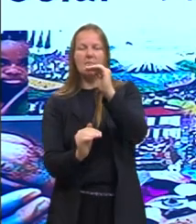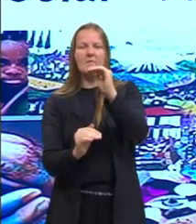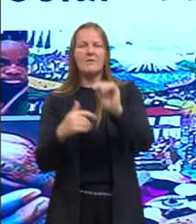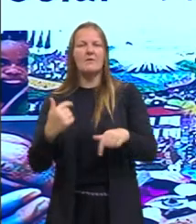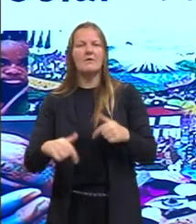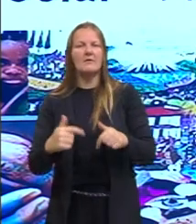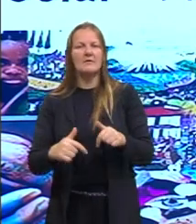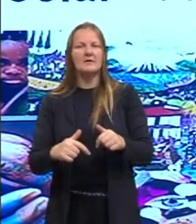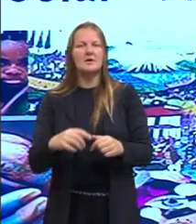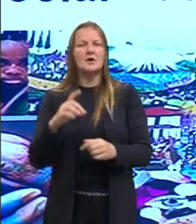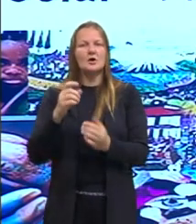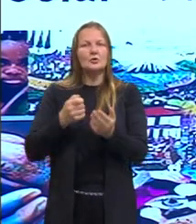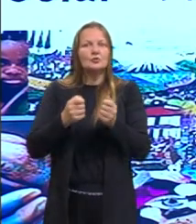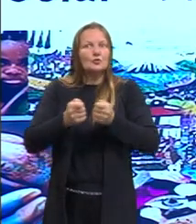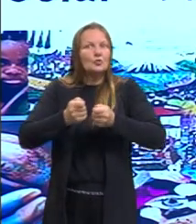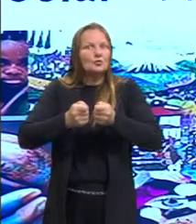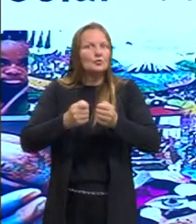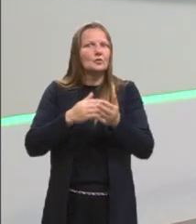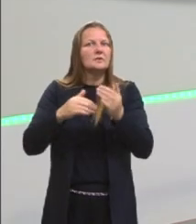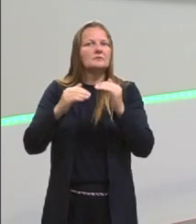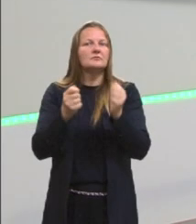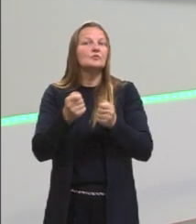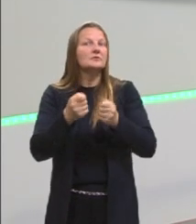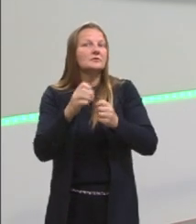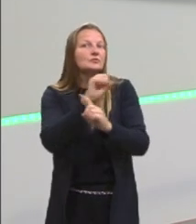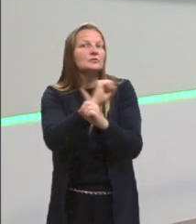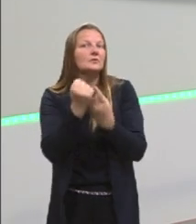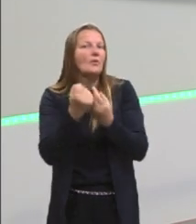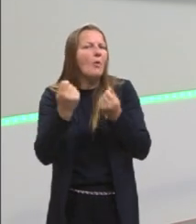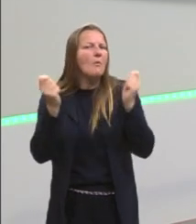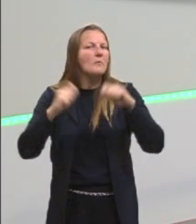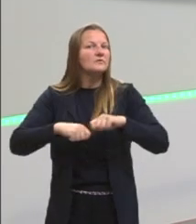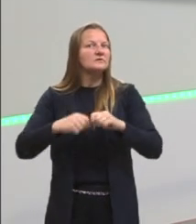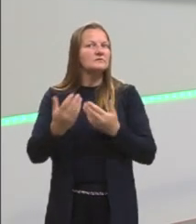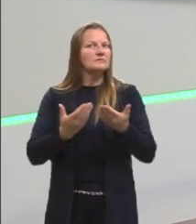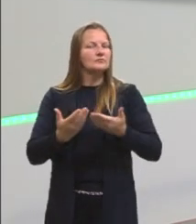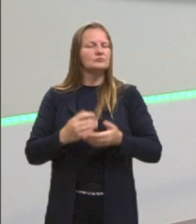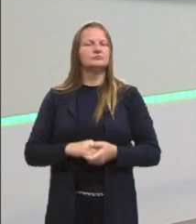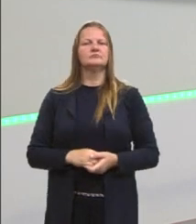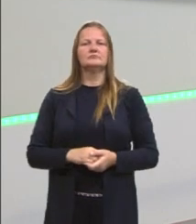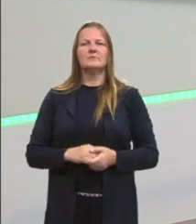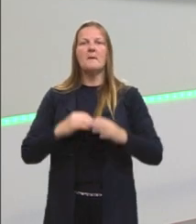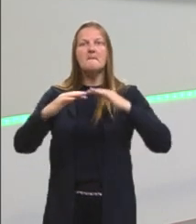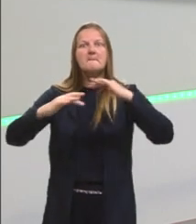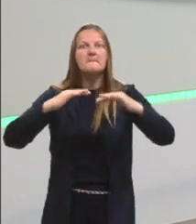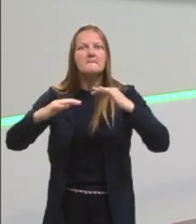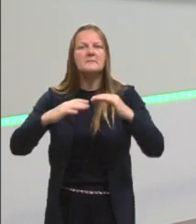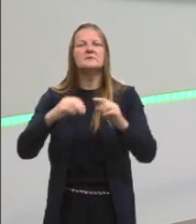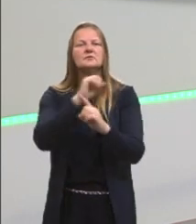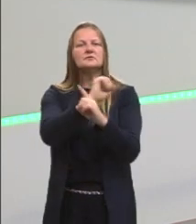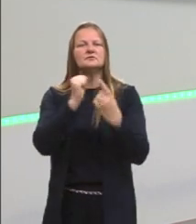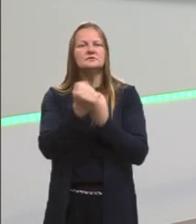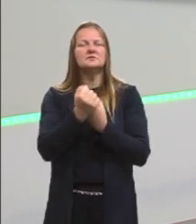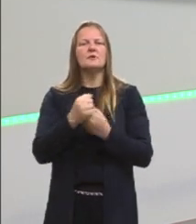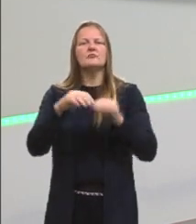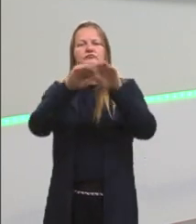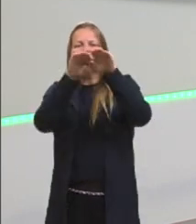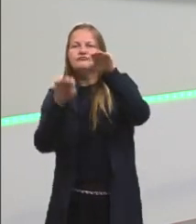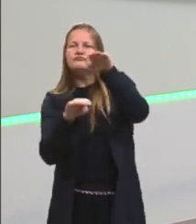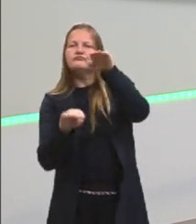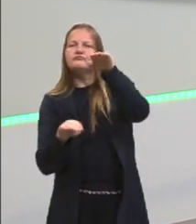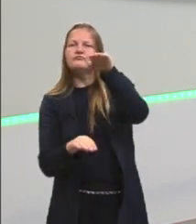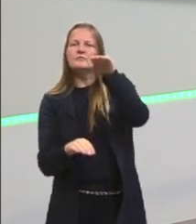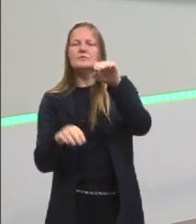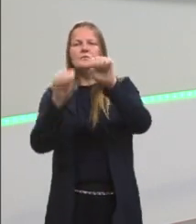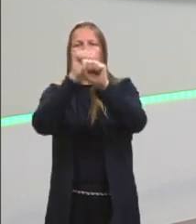dominante como isso é possível as possibilidades de mobilização dessa estratificação social nós